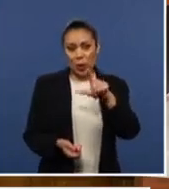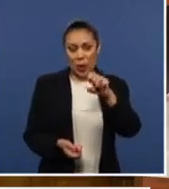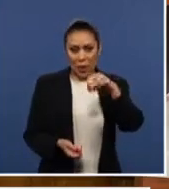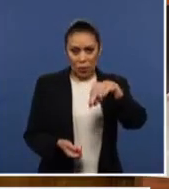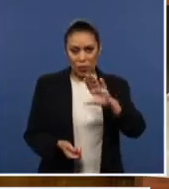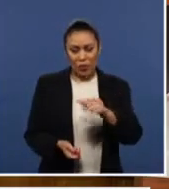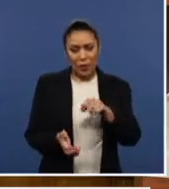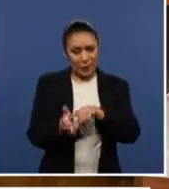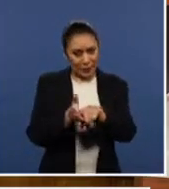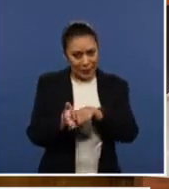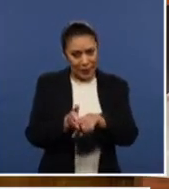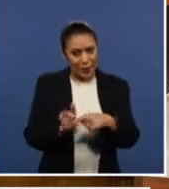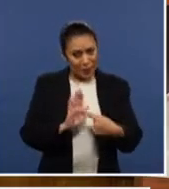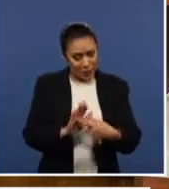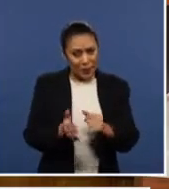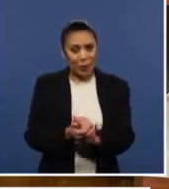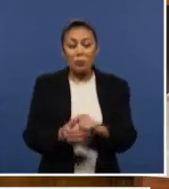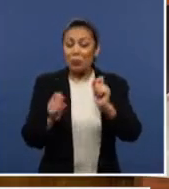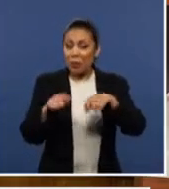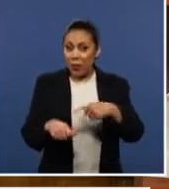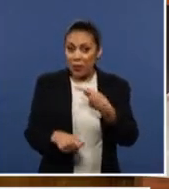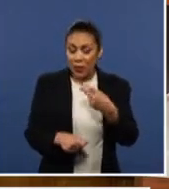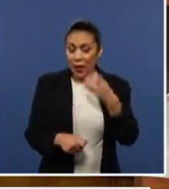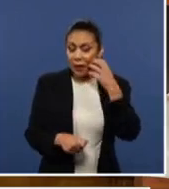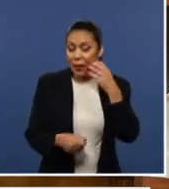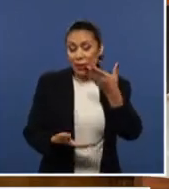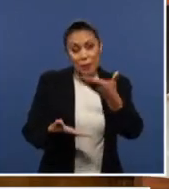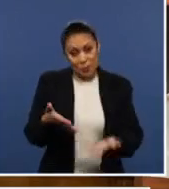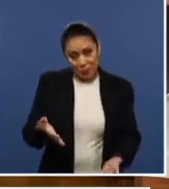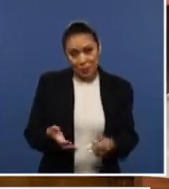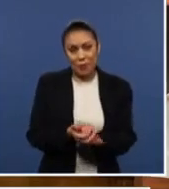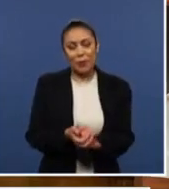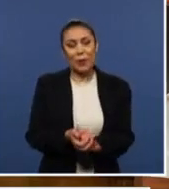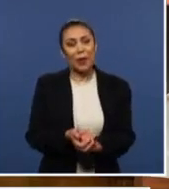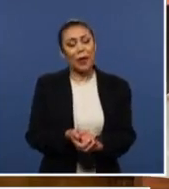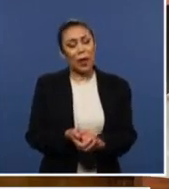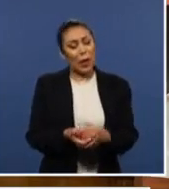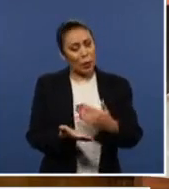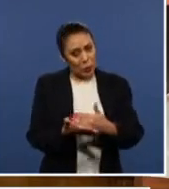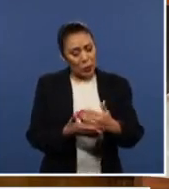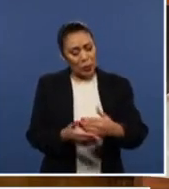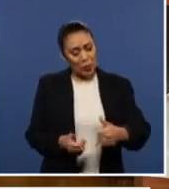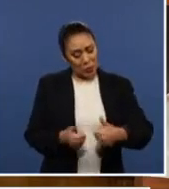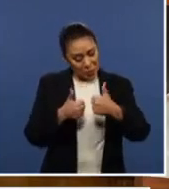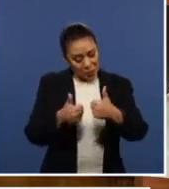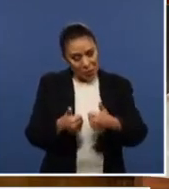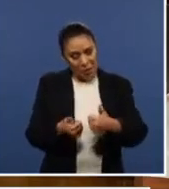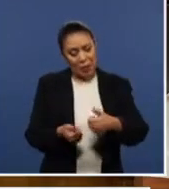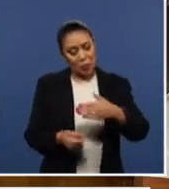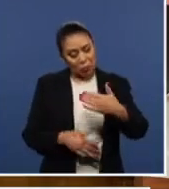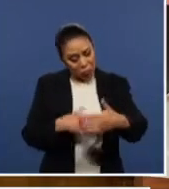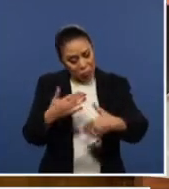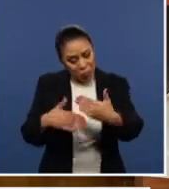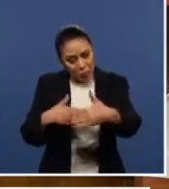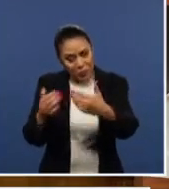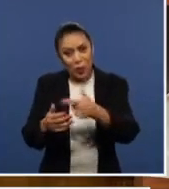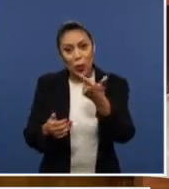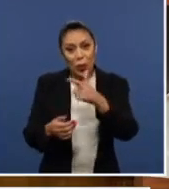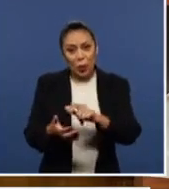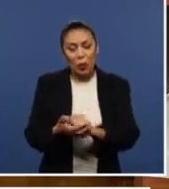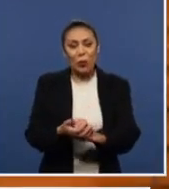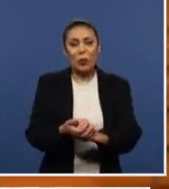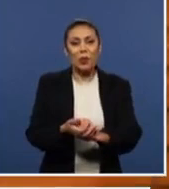pouco a análise, a gente pode dizer que o Tarcísio sai perdendo. Ele estava indo bem ali, conseguiu